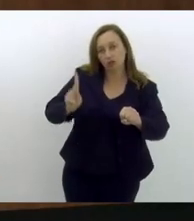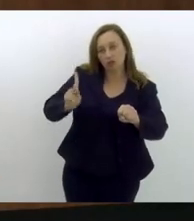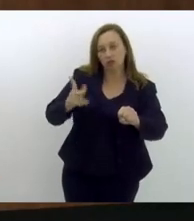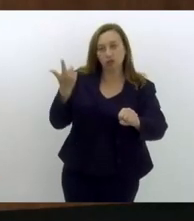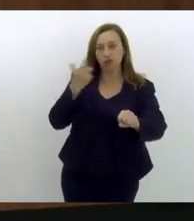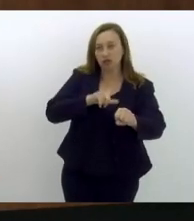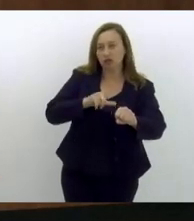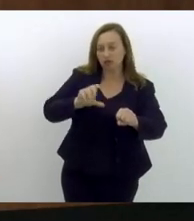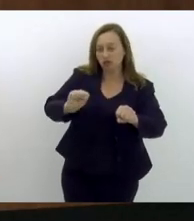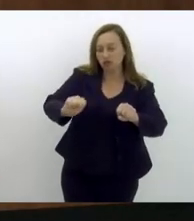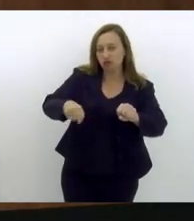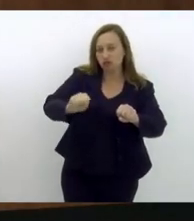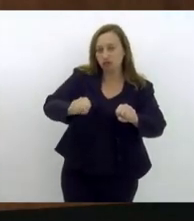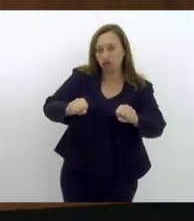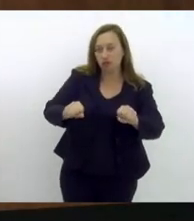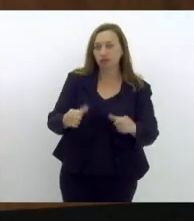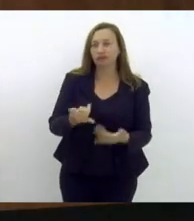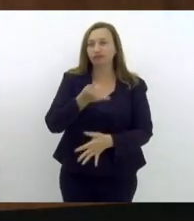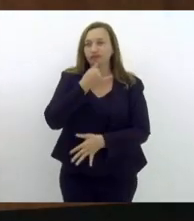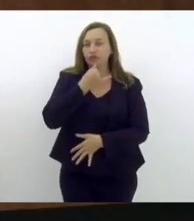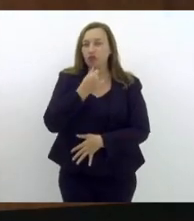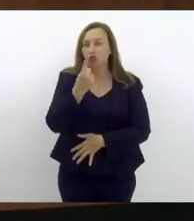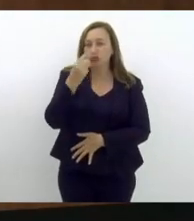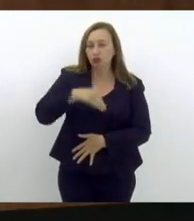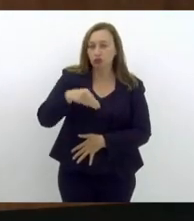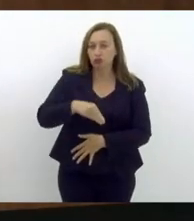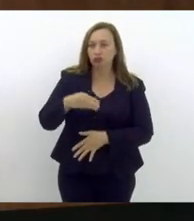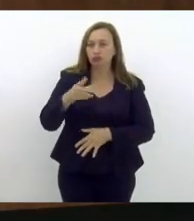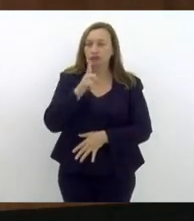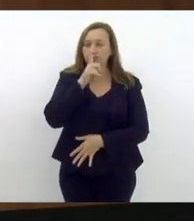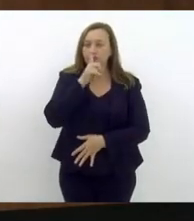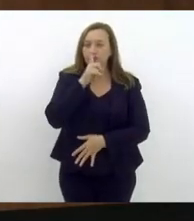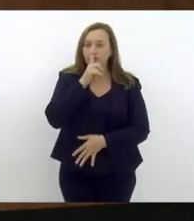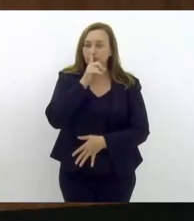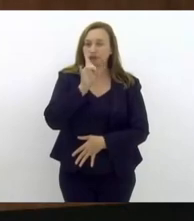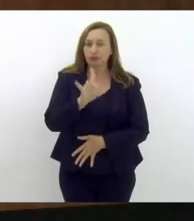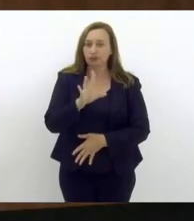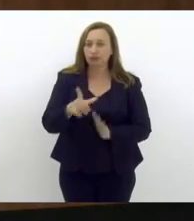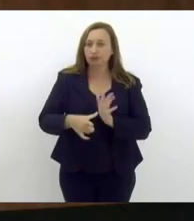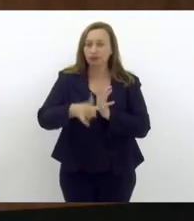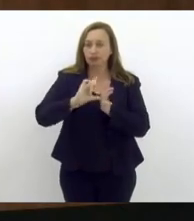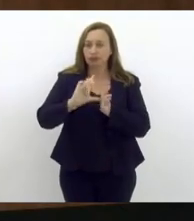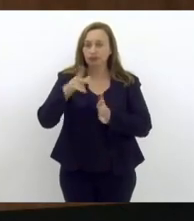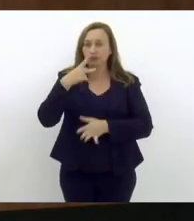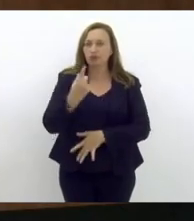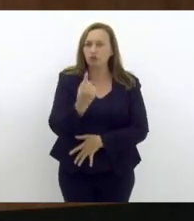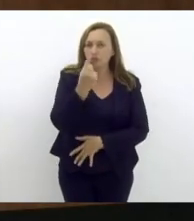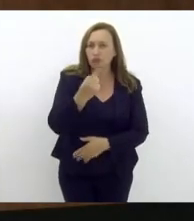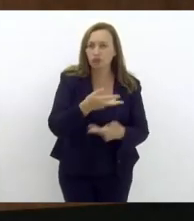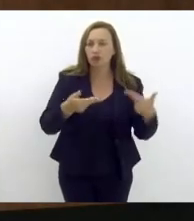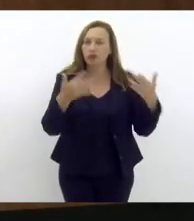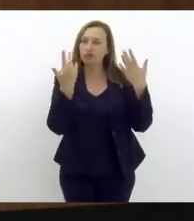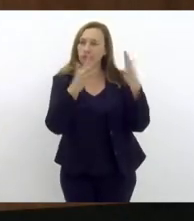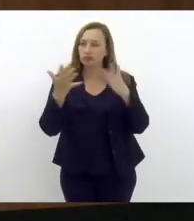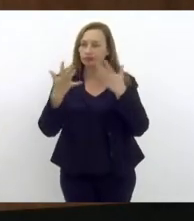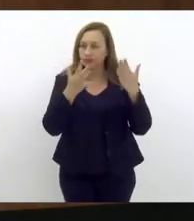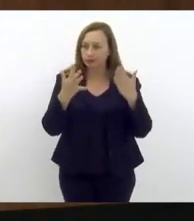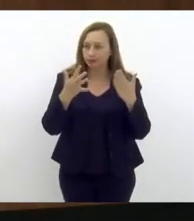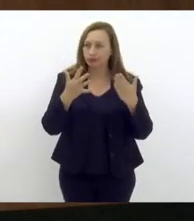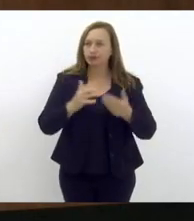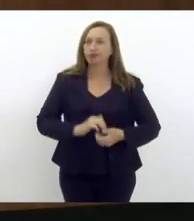Isso é muito triste. Então, gostaria de pedir um minuto de silêncio, mas antes eu gostaria só de falar uma coisa aqui, senhor presidente. Parabenizar o presidente,